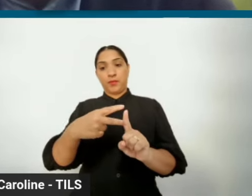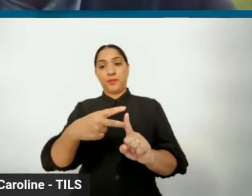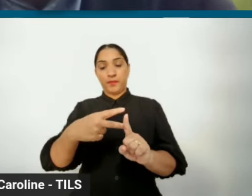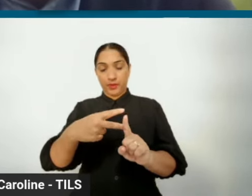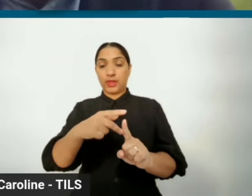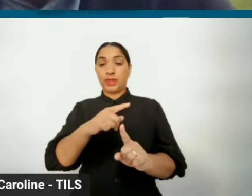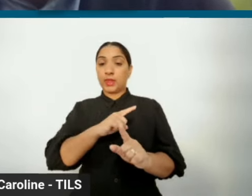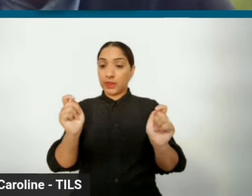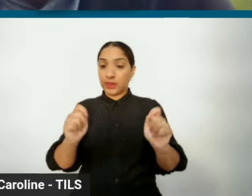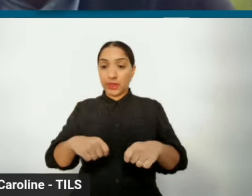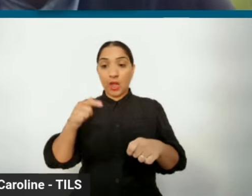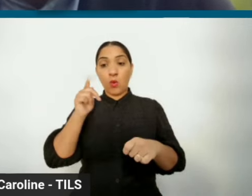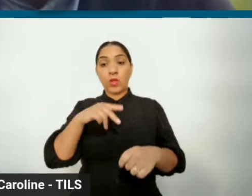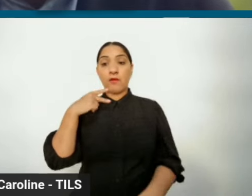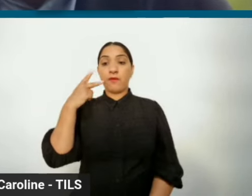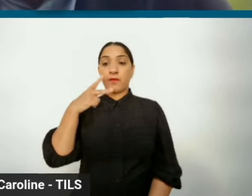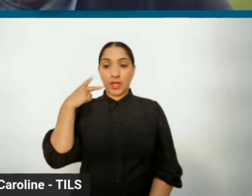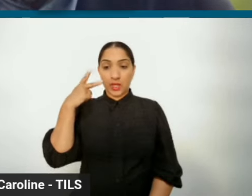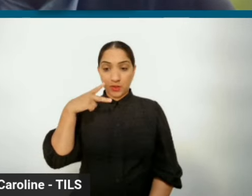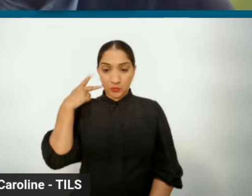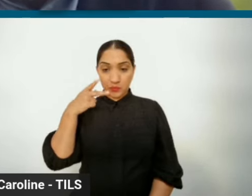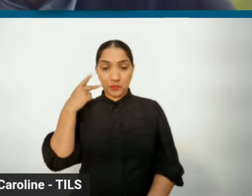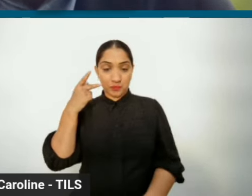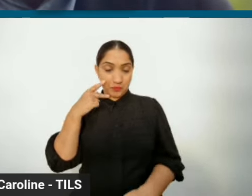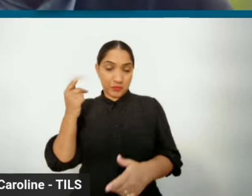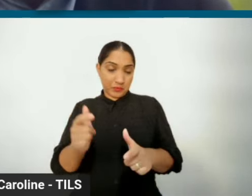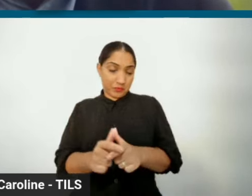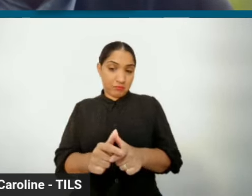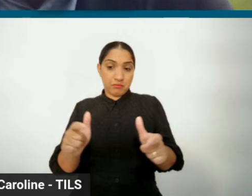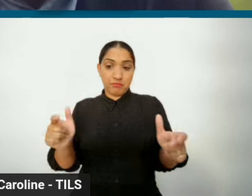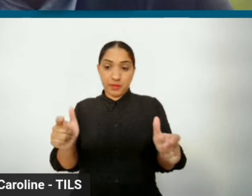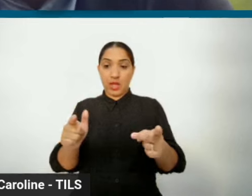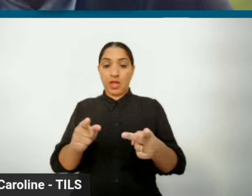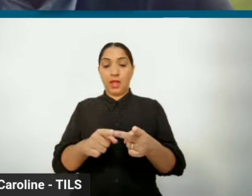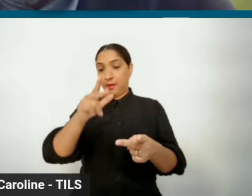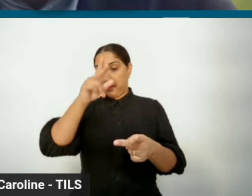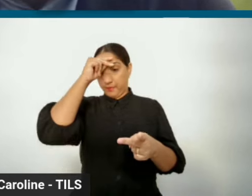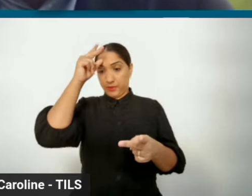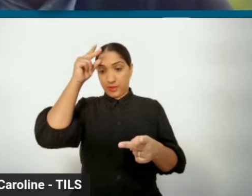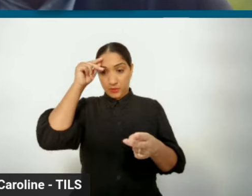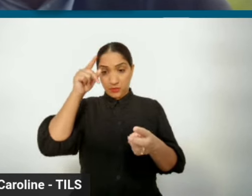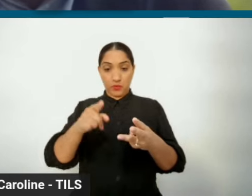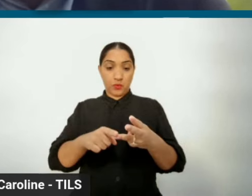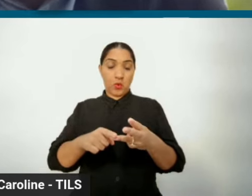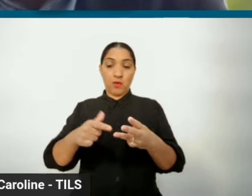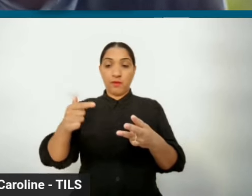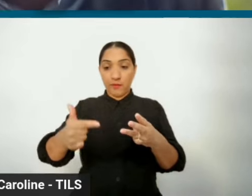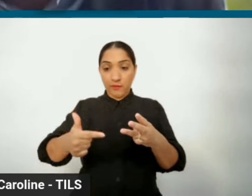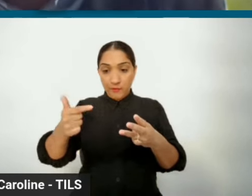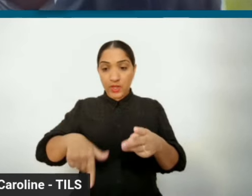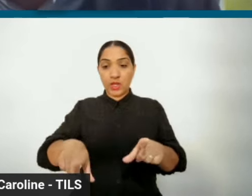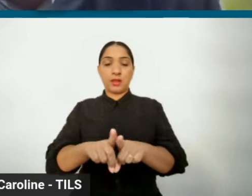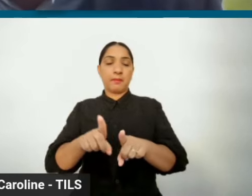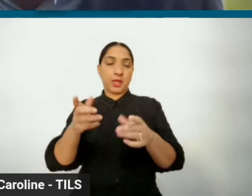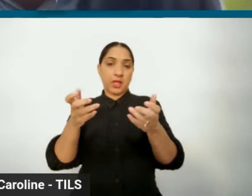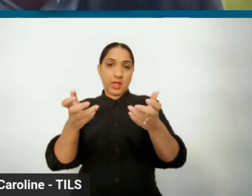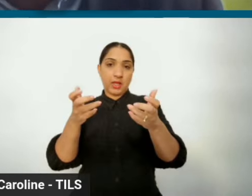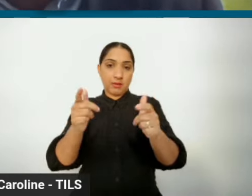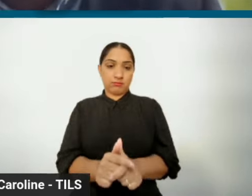de vereadores, vereadoras, e claro, prefeitos, vice-prefeitos com deficiência, para que a gente